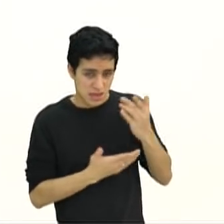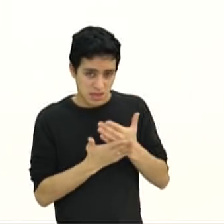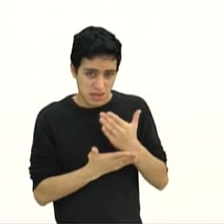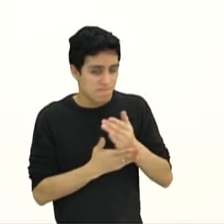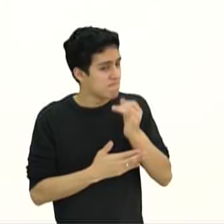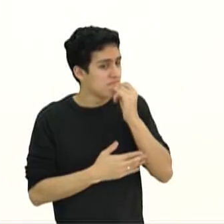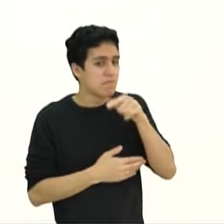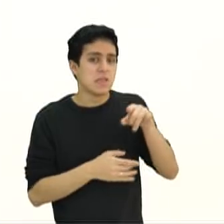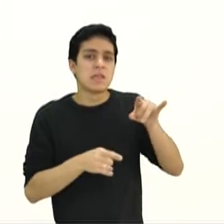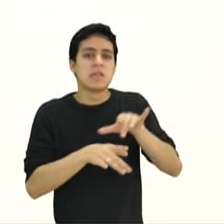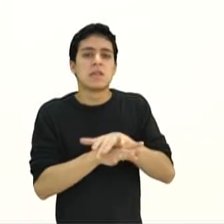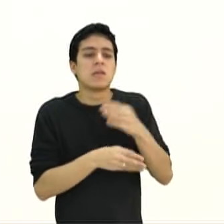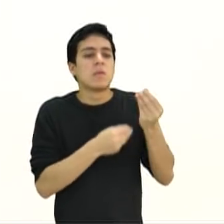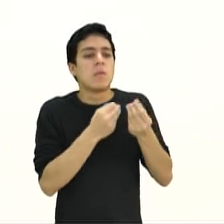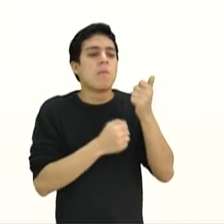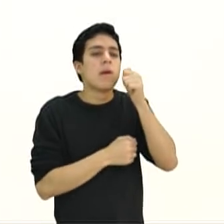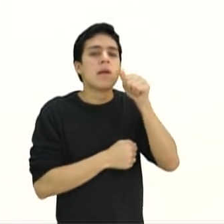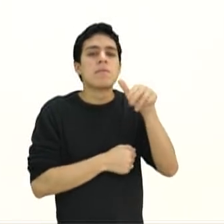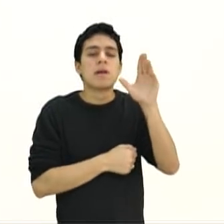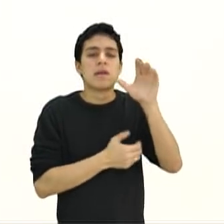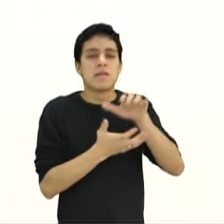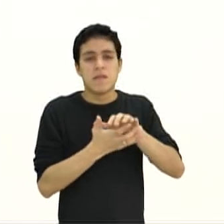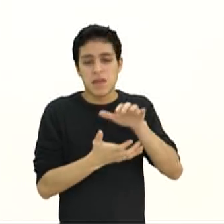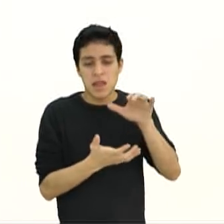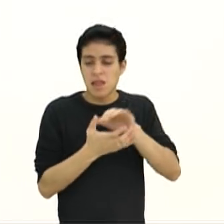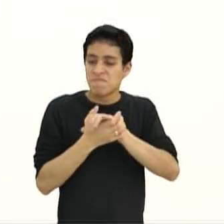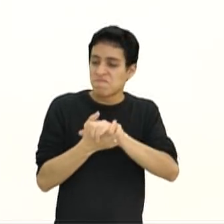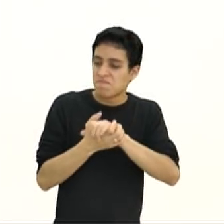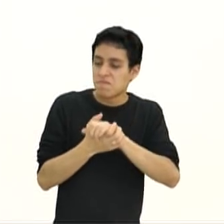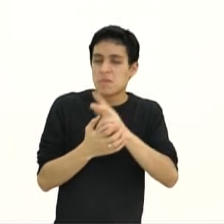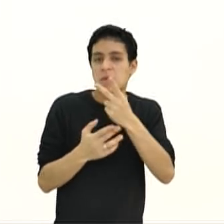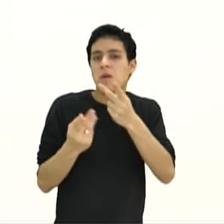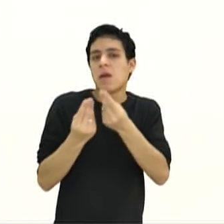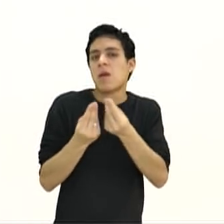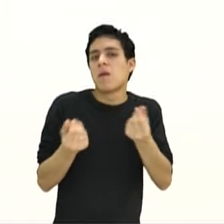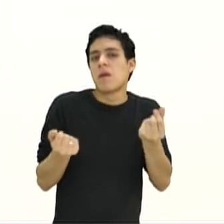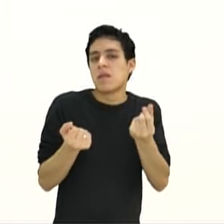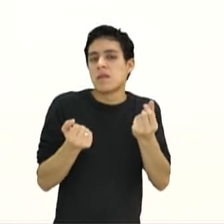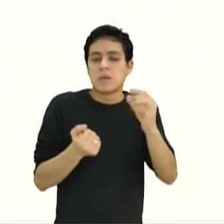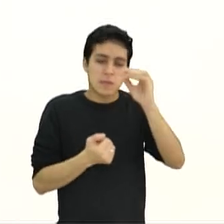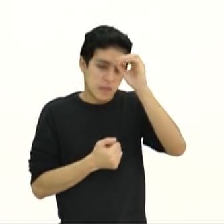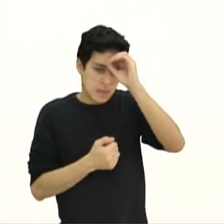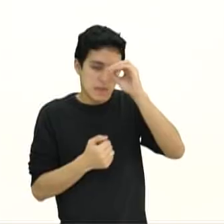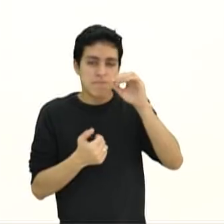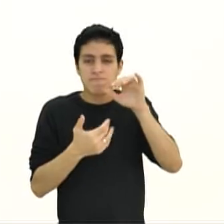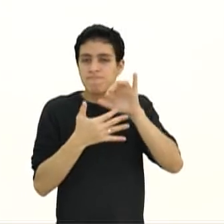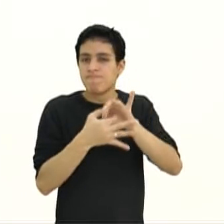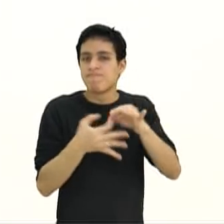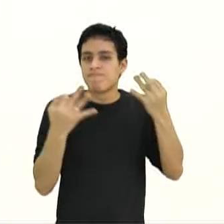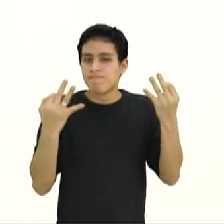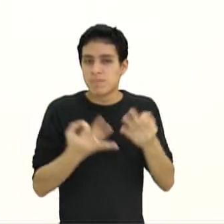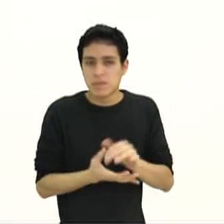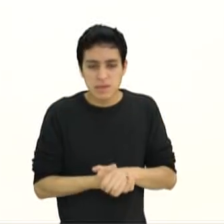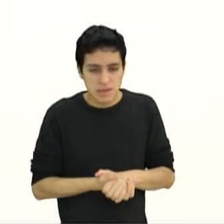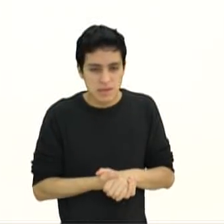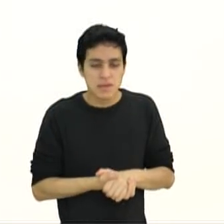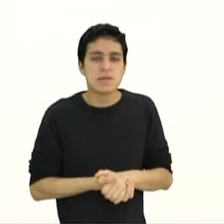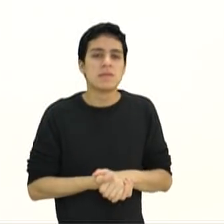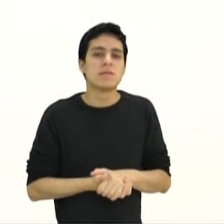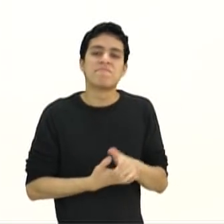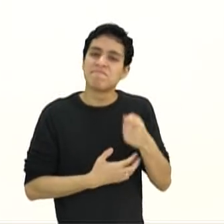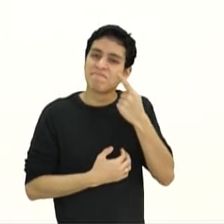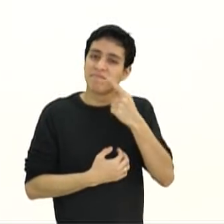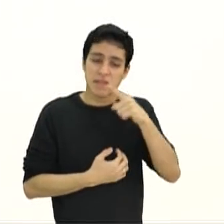por exemplo, termina com a irmã mais velha elogiando suas qualidades inocentes e pueris. Nós temos aqui a apresentação